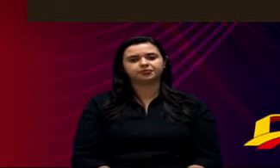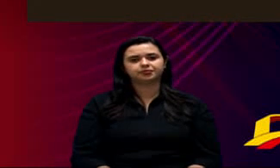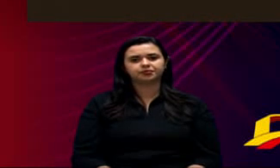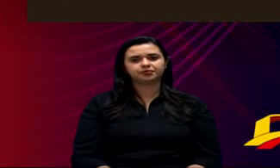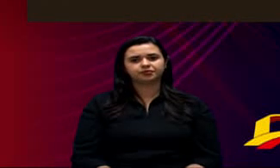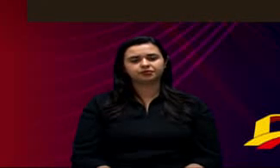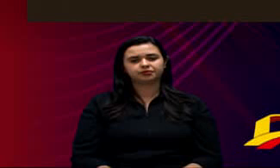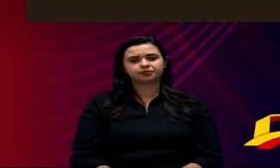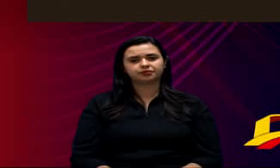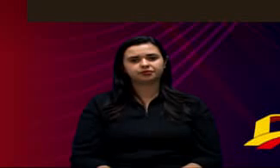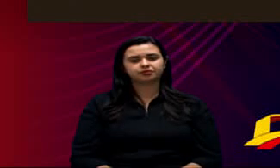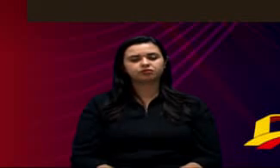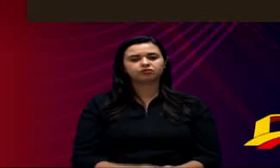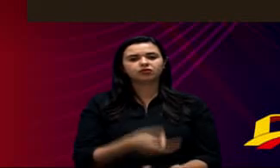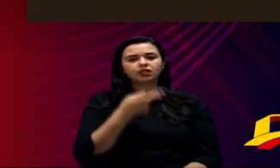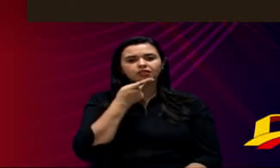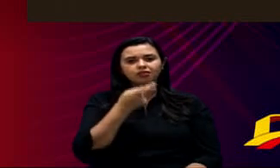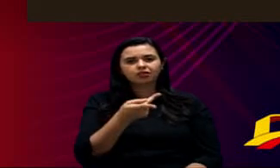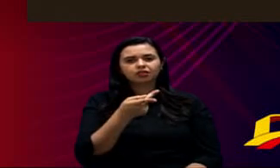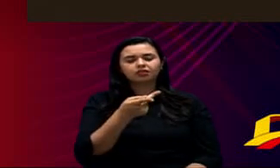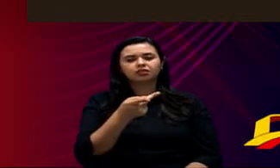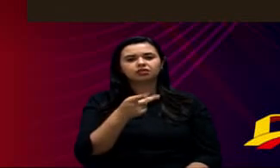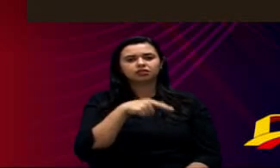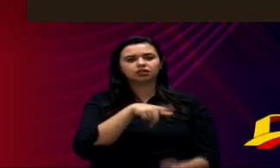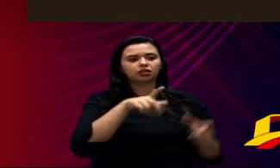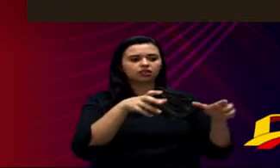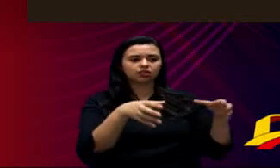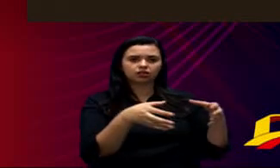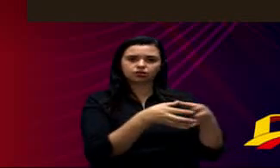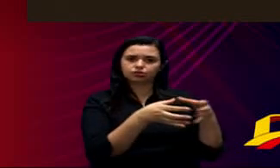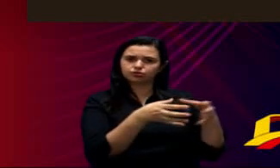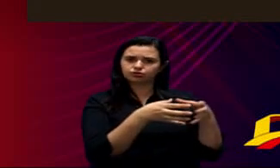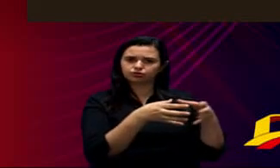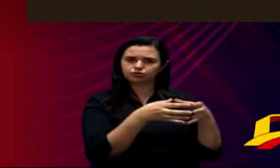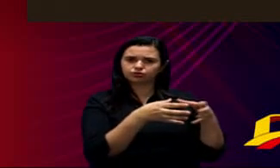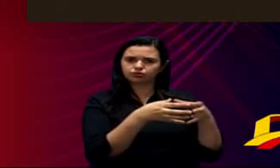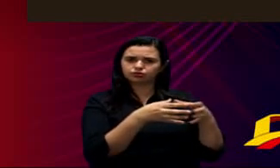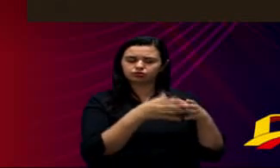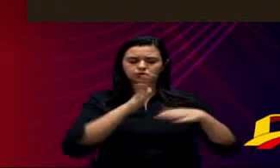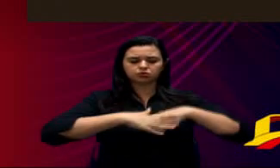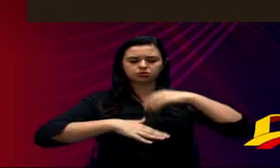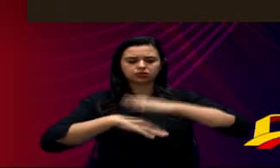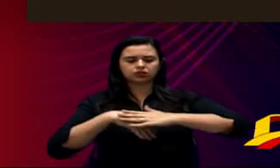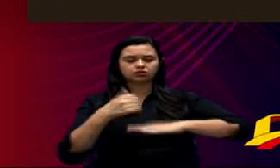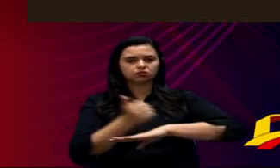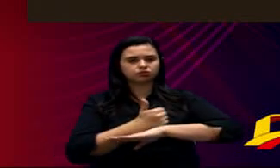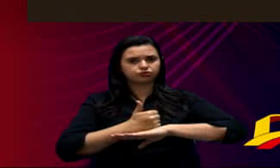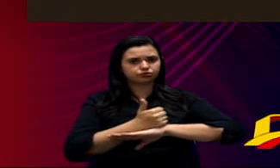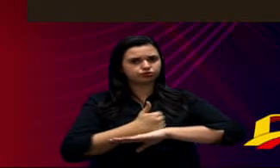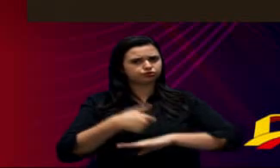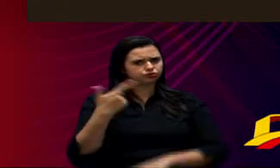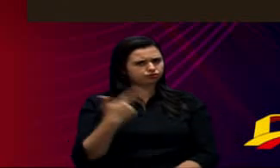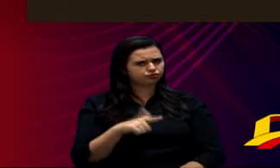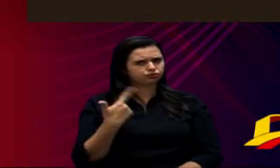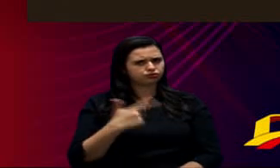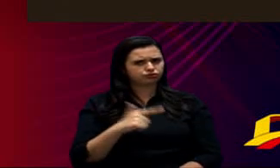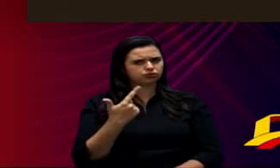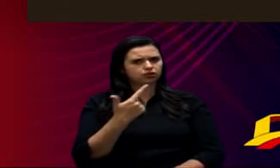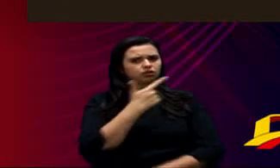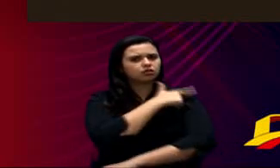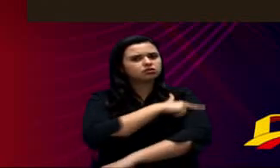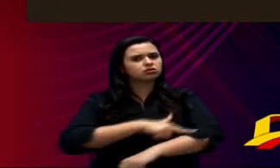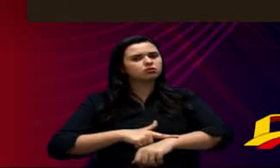coisa, falar que a nossa equipe não é qualificada é um desrespeito. Nós temos pessoas